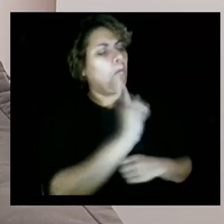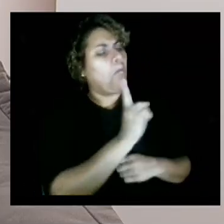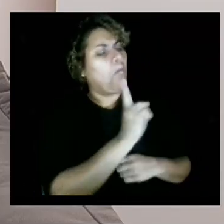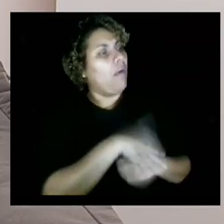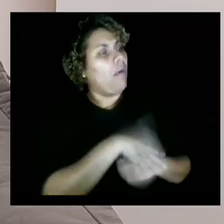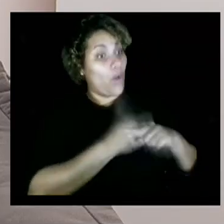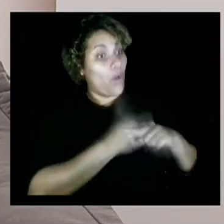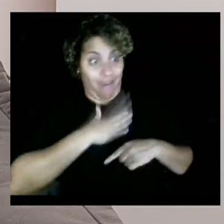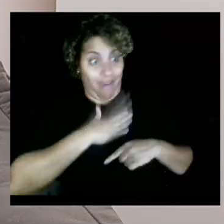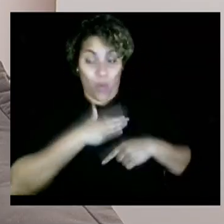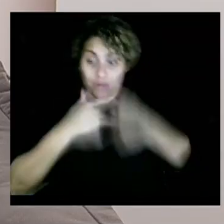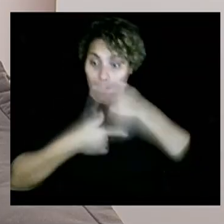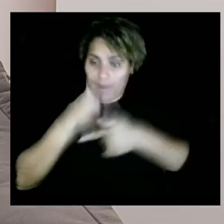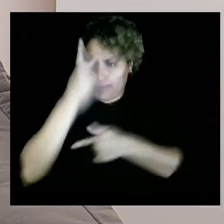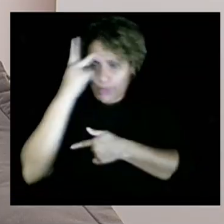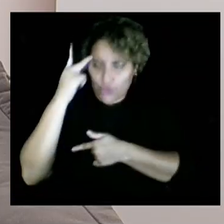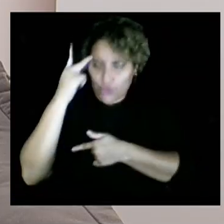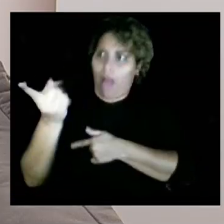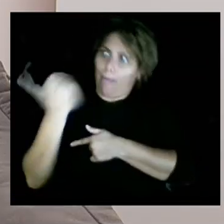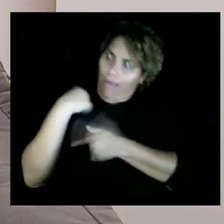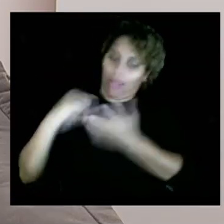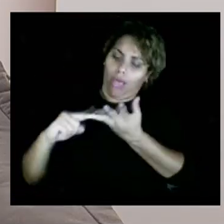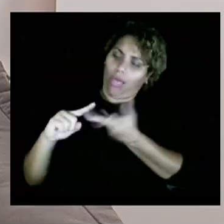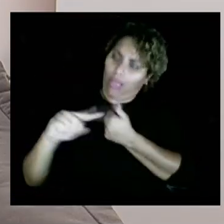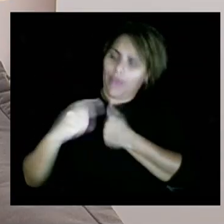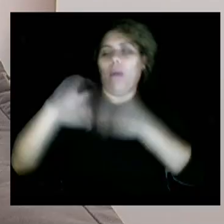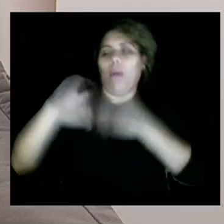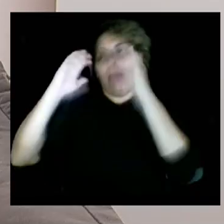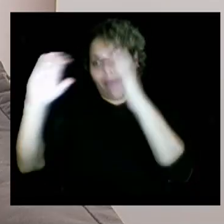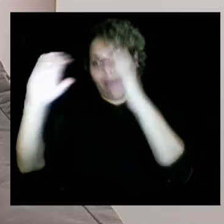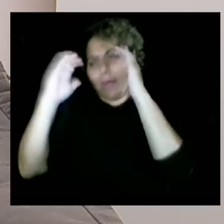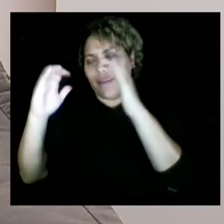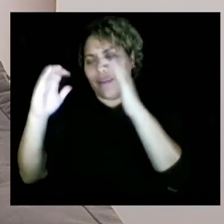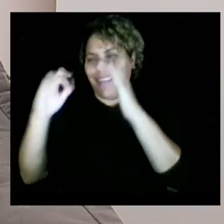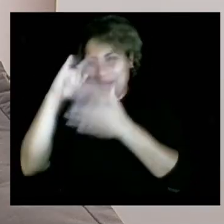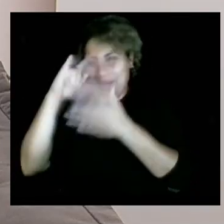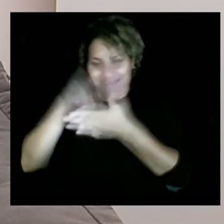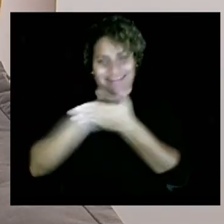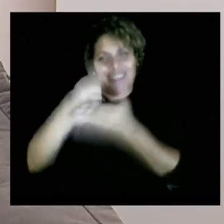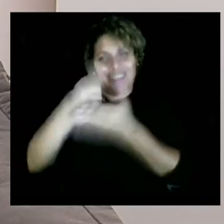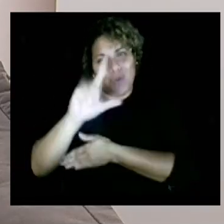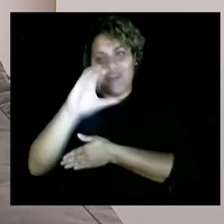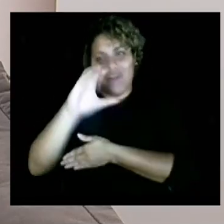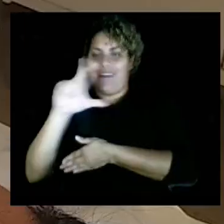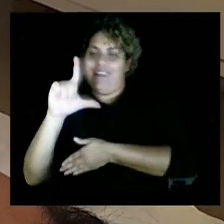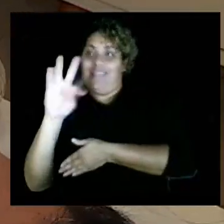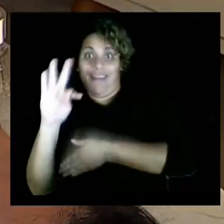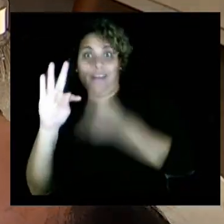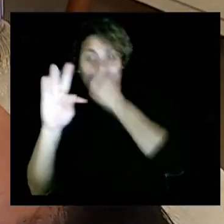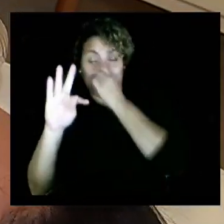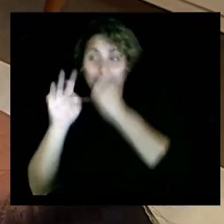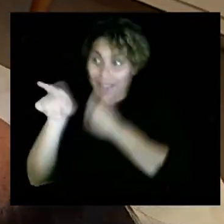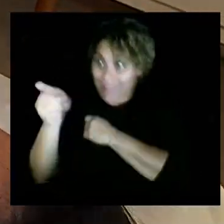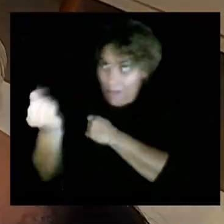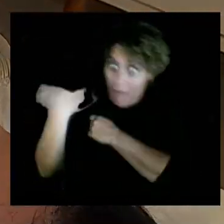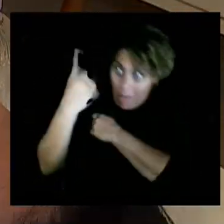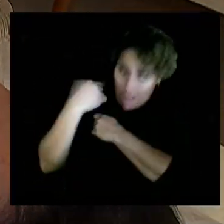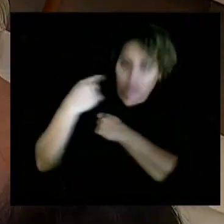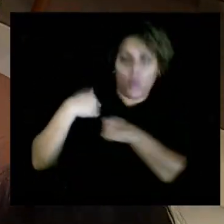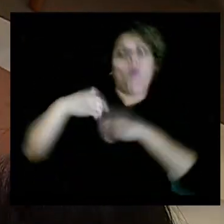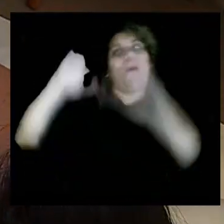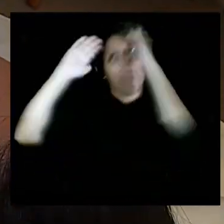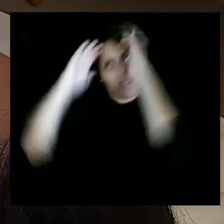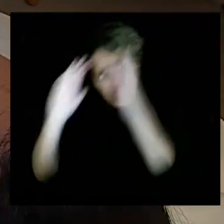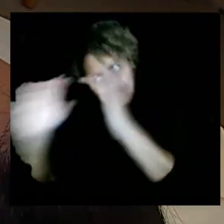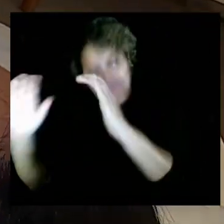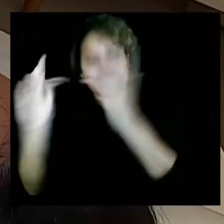né? Igual na CLT. A gente tem uma pessoa que a gente presta o serviço e a gente tem que obedecer aquilo. Então, a partir do momento